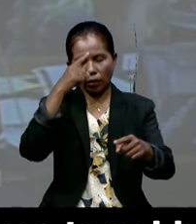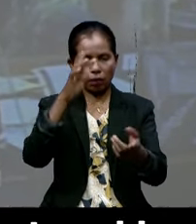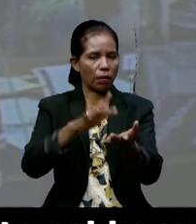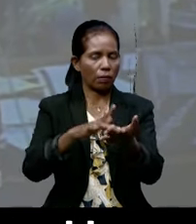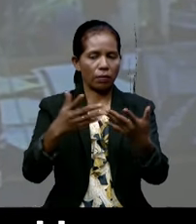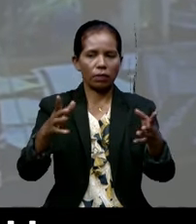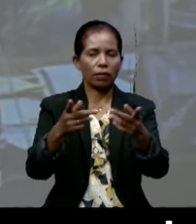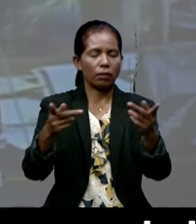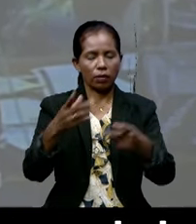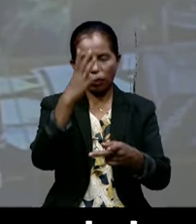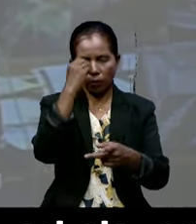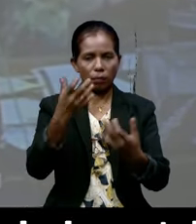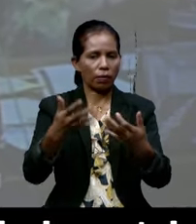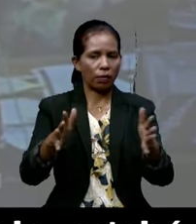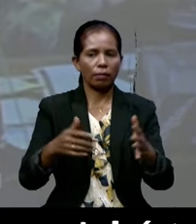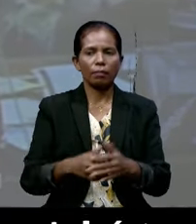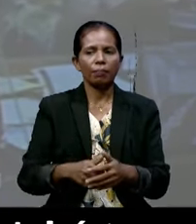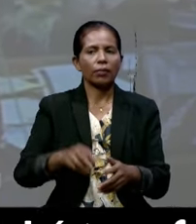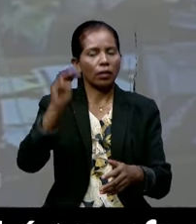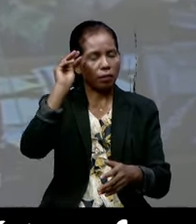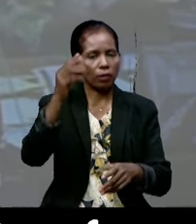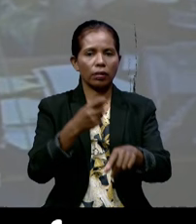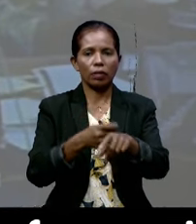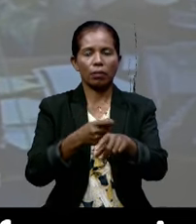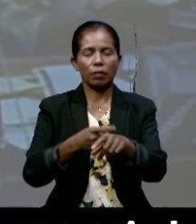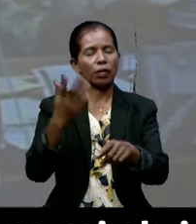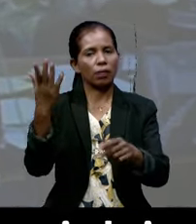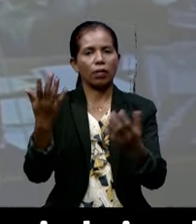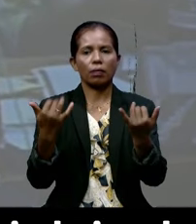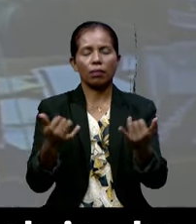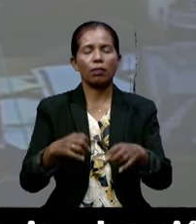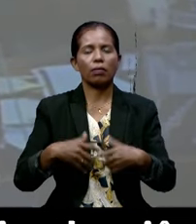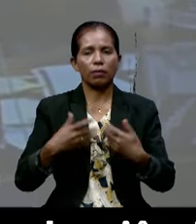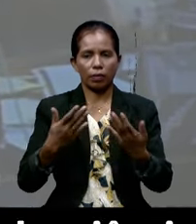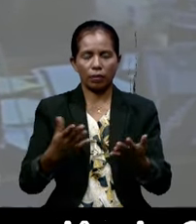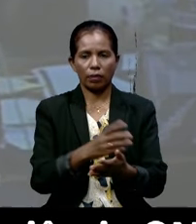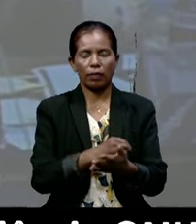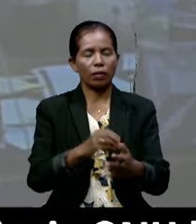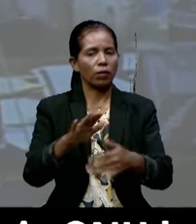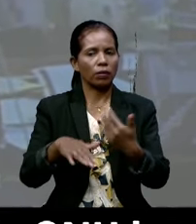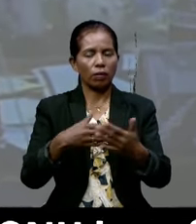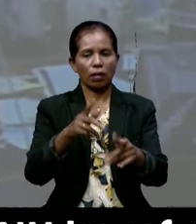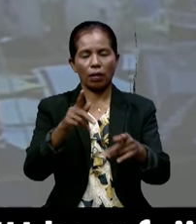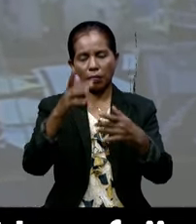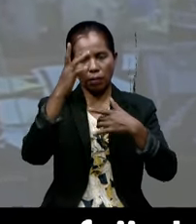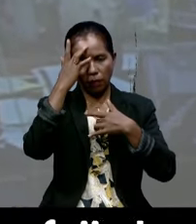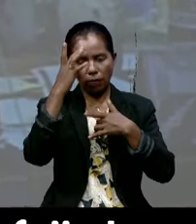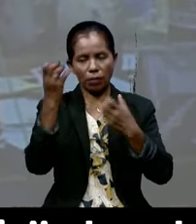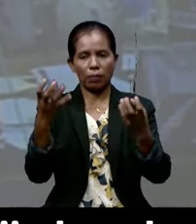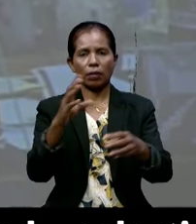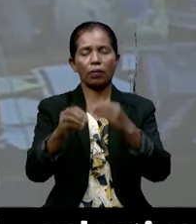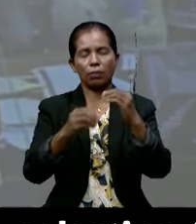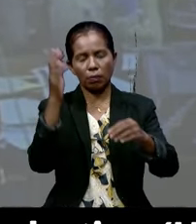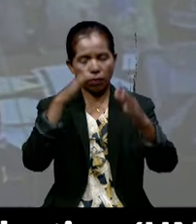na fata embaixa laia. Senhor ministro, situação ainda né? Quando ita tumba é base, quase a maioria da população ser, questiona mas problema